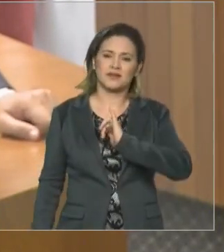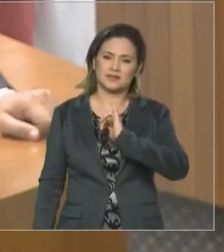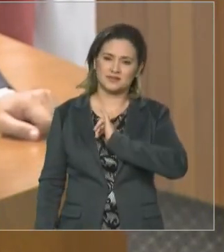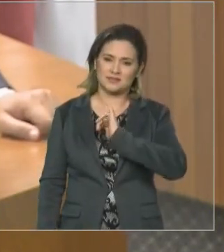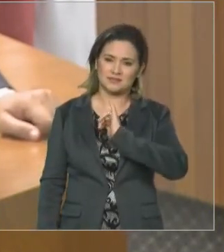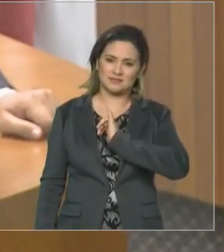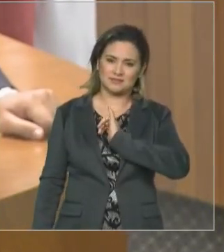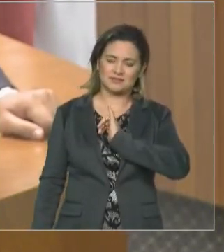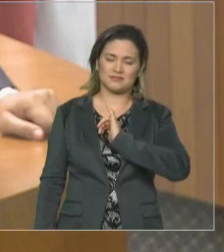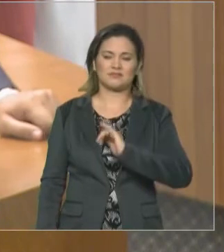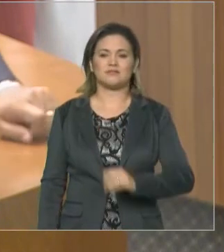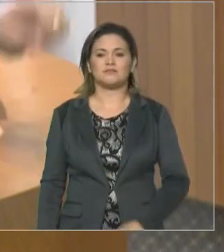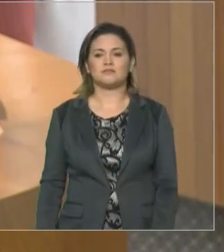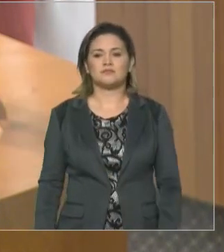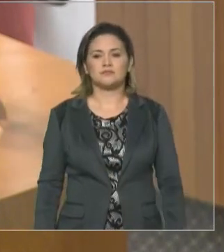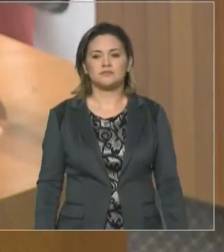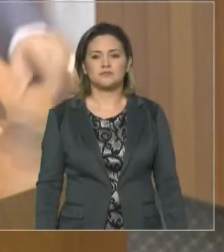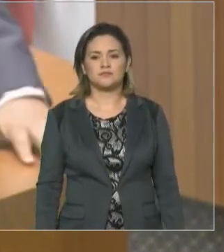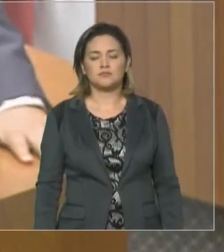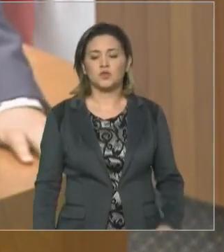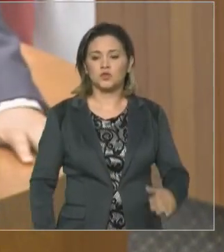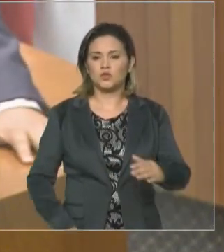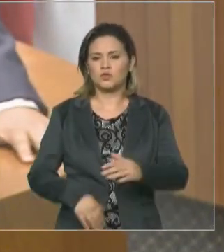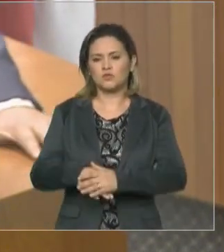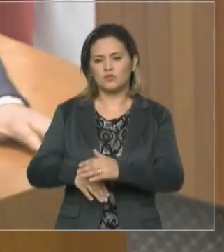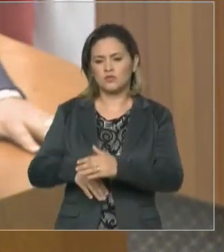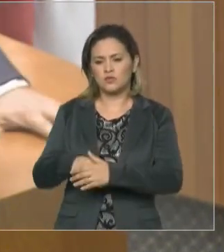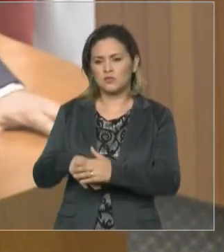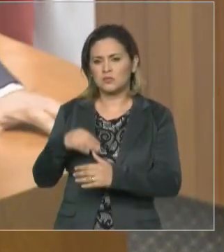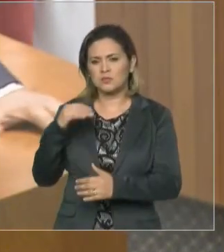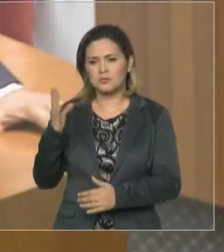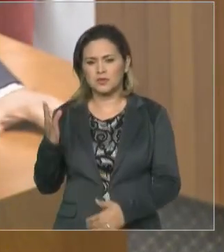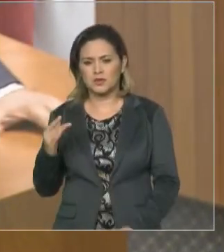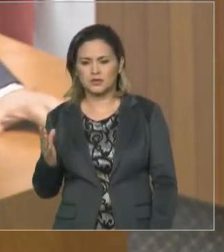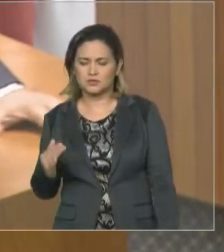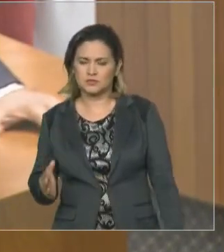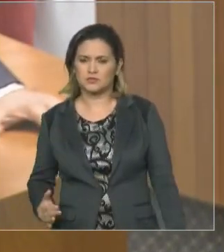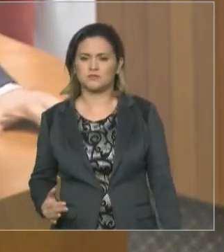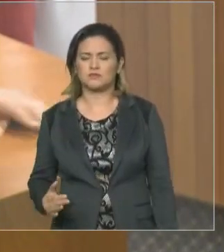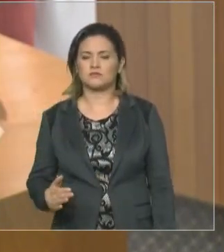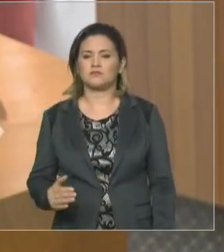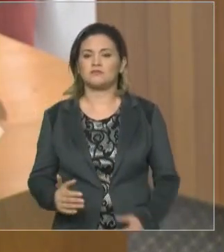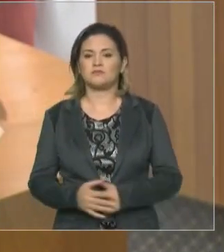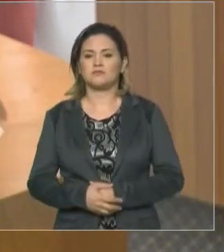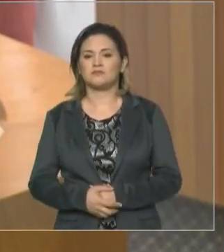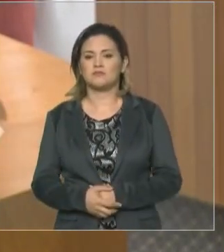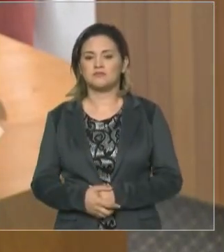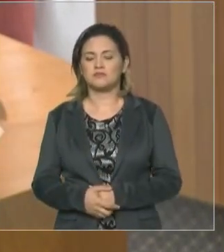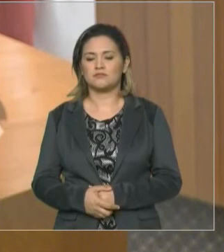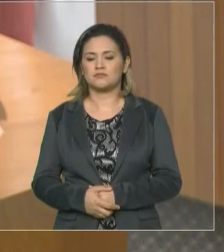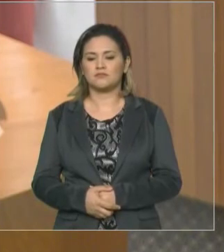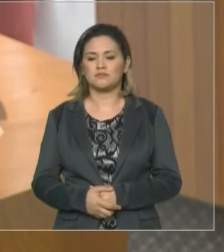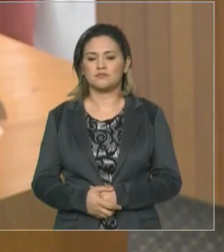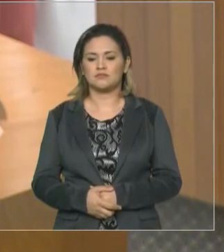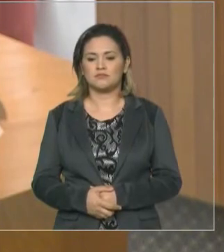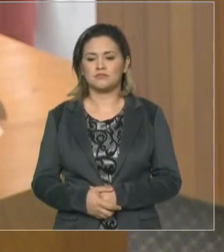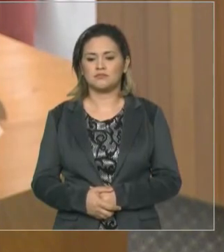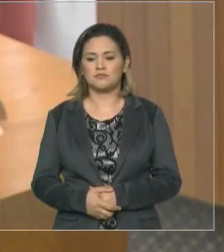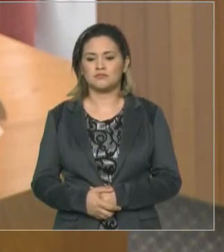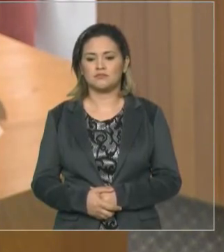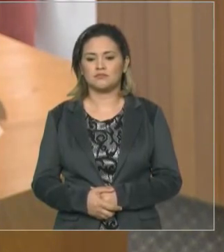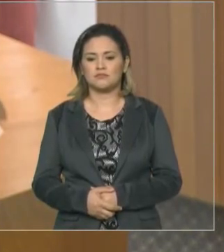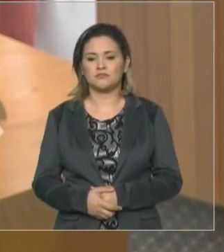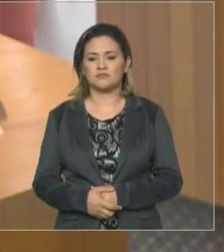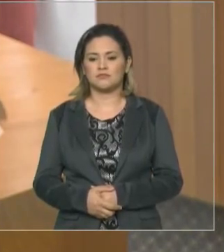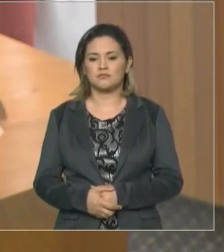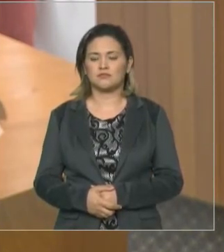importantes no futebol de todo o Brasil, não somente no futebol maranhense. O acesso que